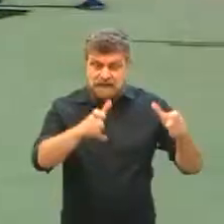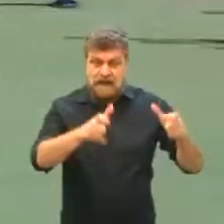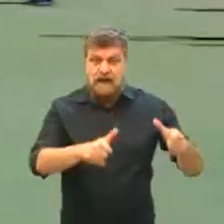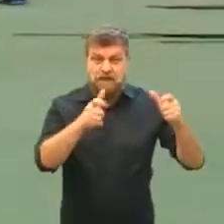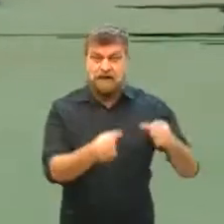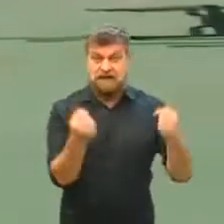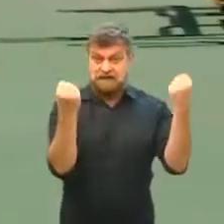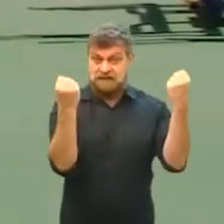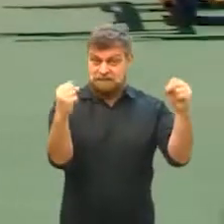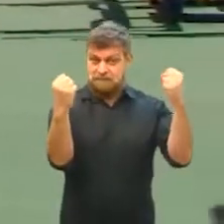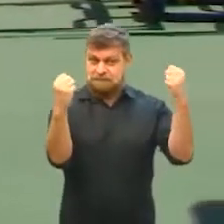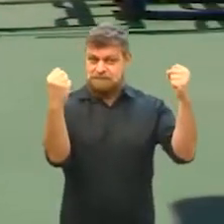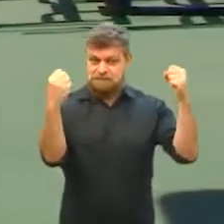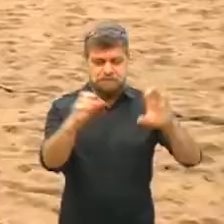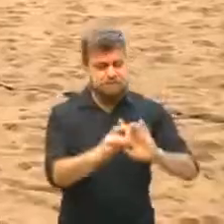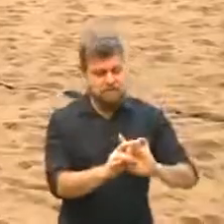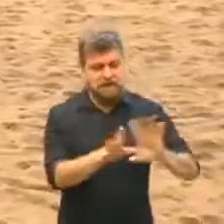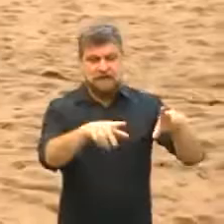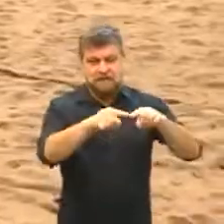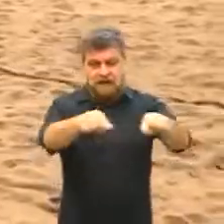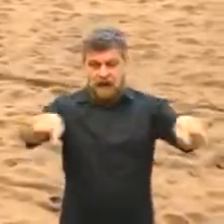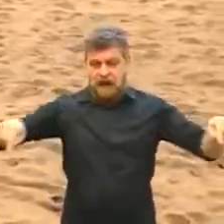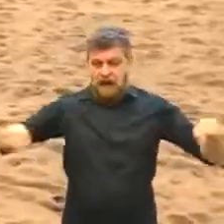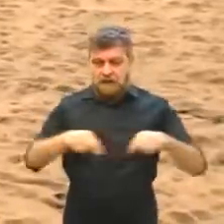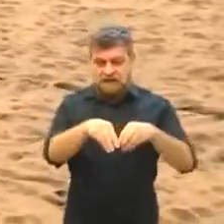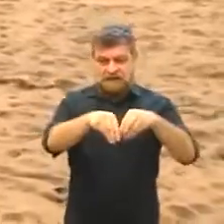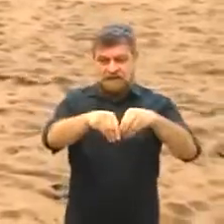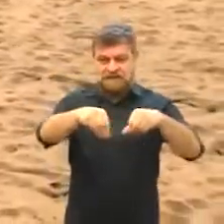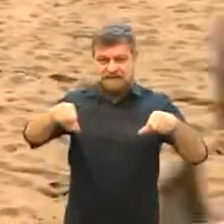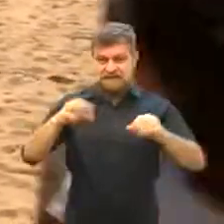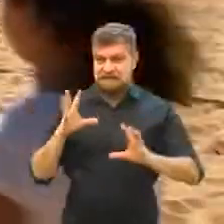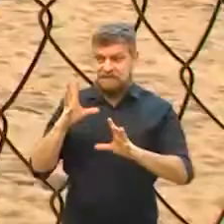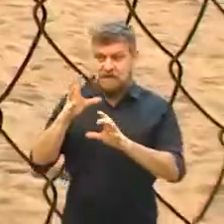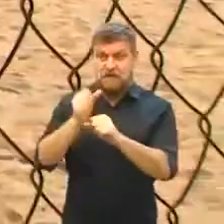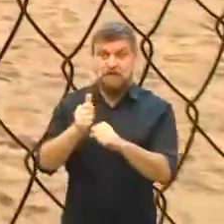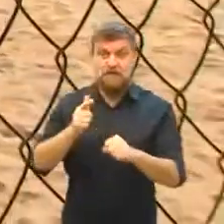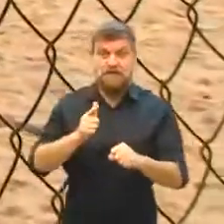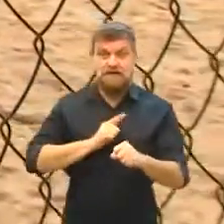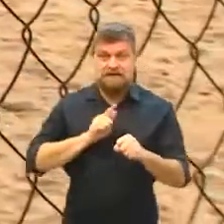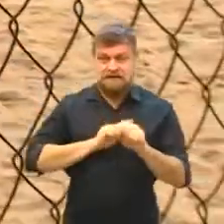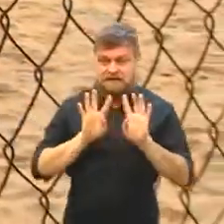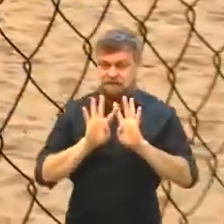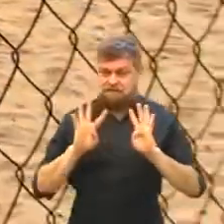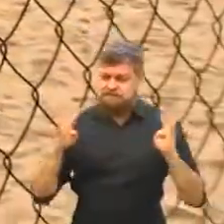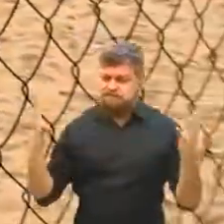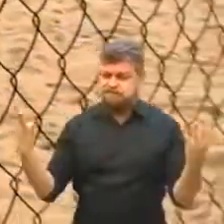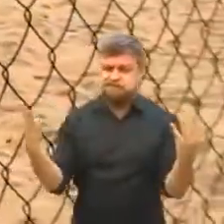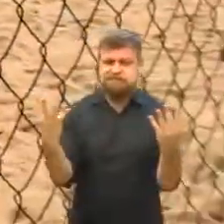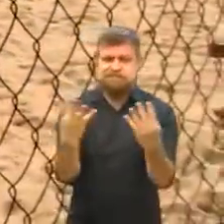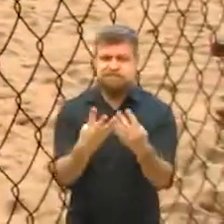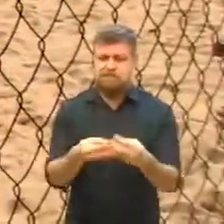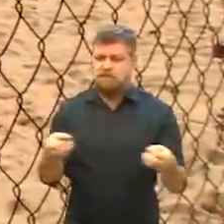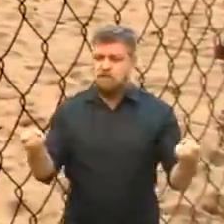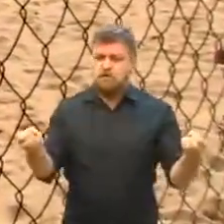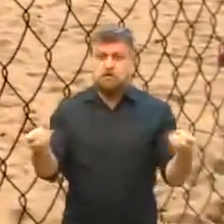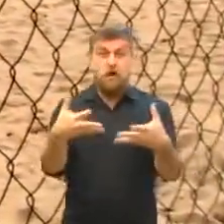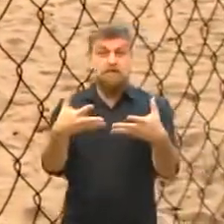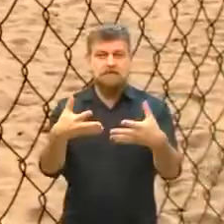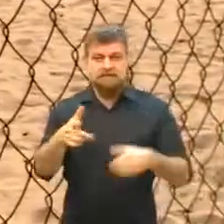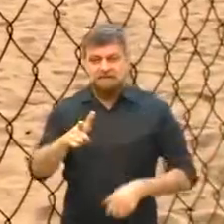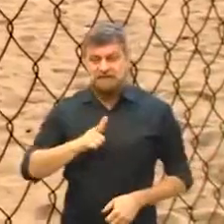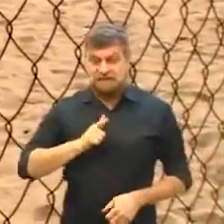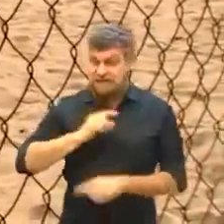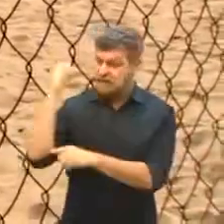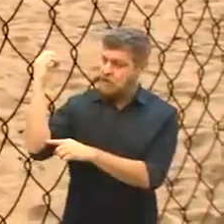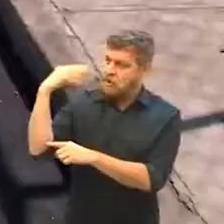Parquinho, academia ao ar livre, quadra de areia. Tudo isso protegido por alambrado novinho e com